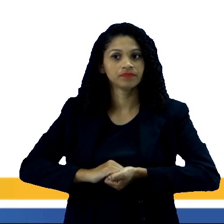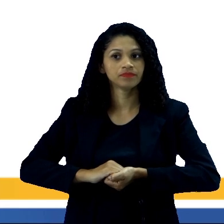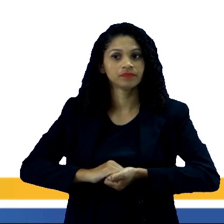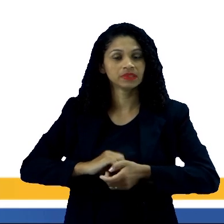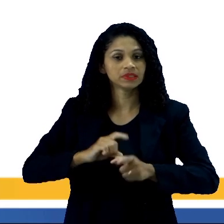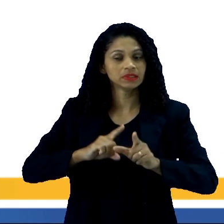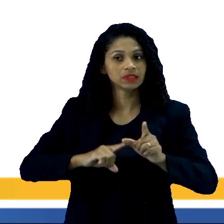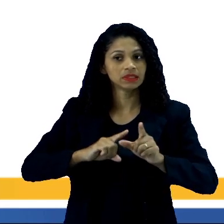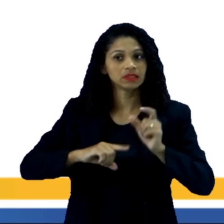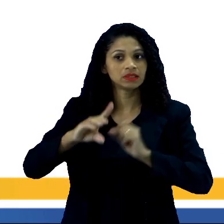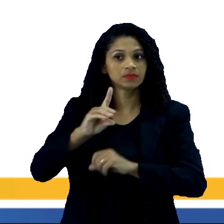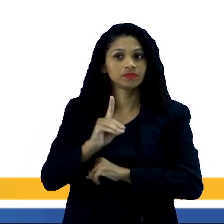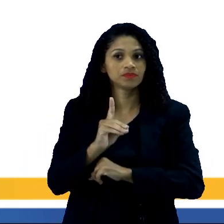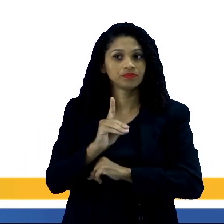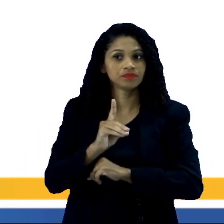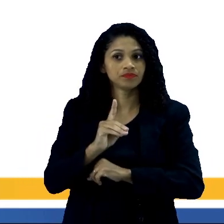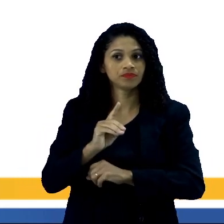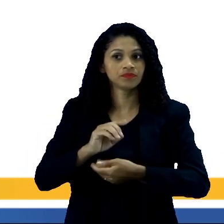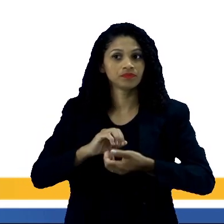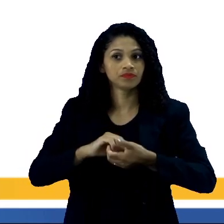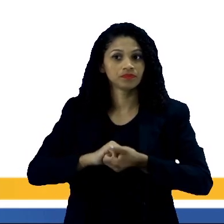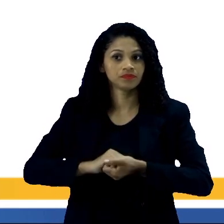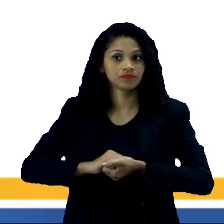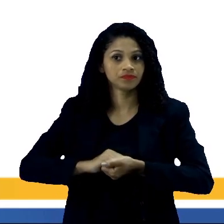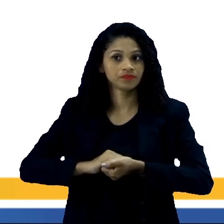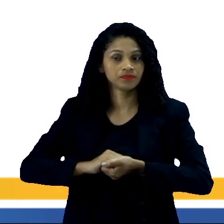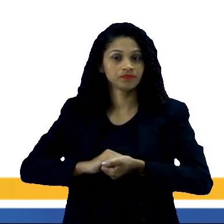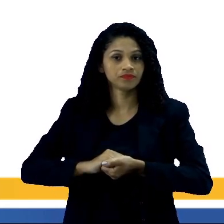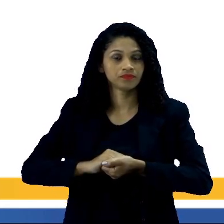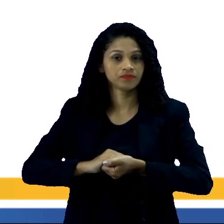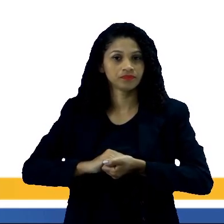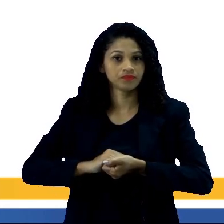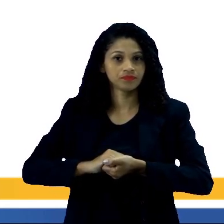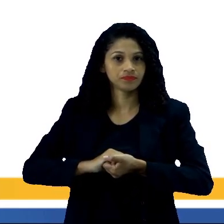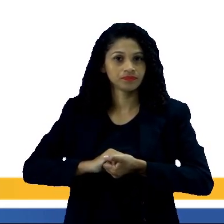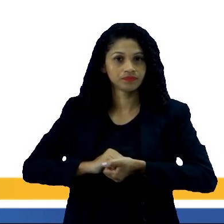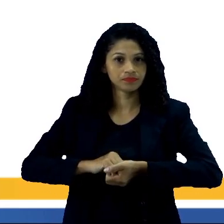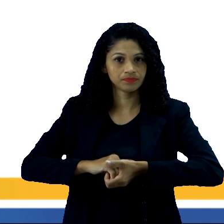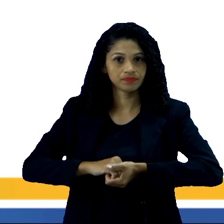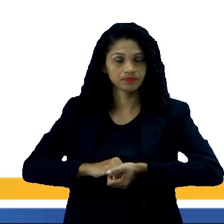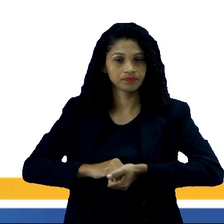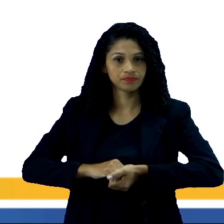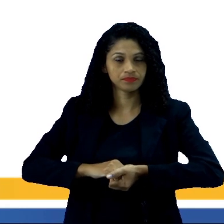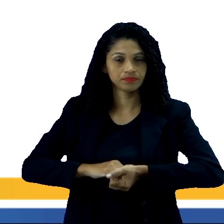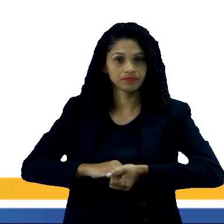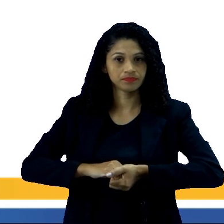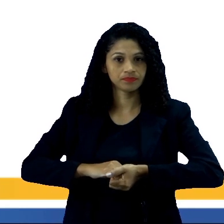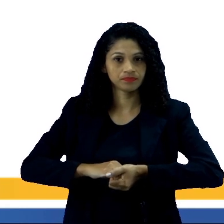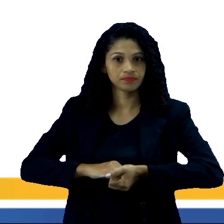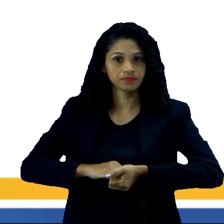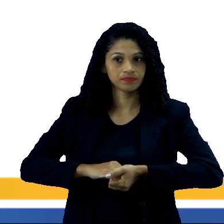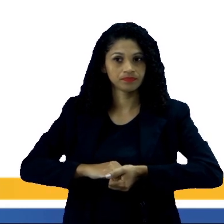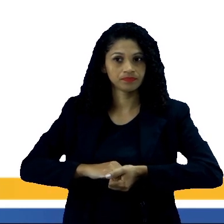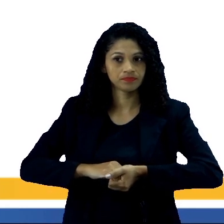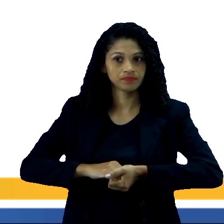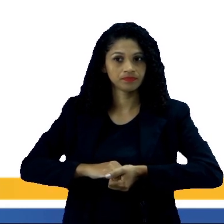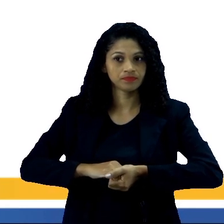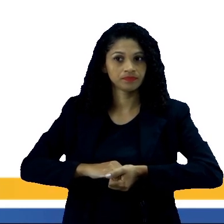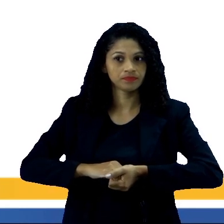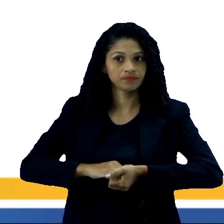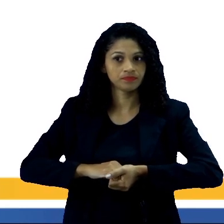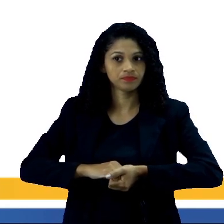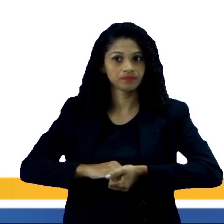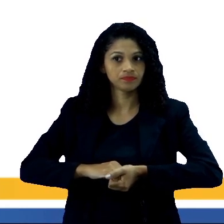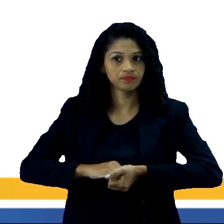pré-sináptica. Ou letra D, os neurotransmissores são encontrados livremente no meio extracelular, estando disponíveis